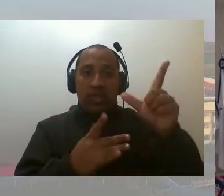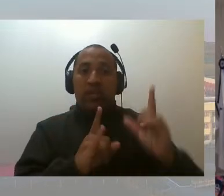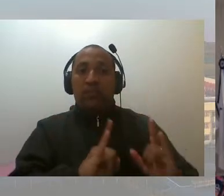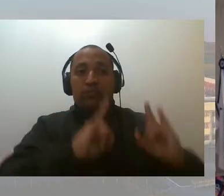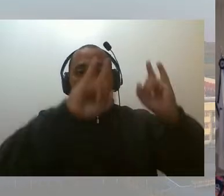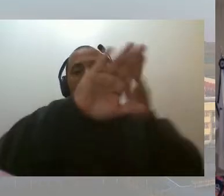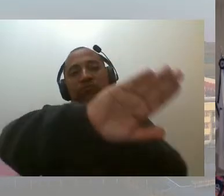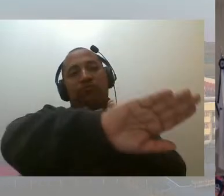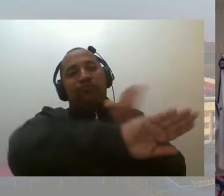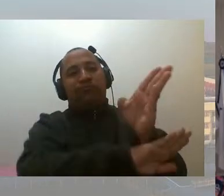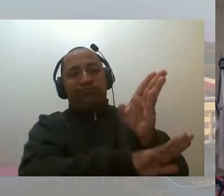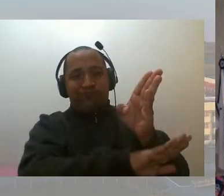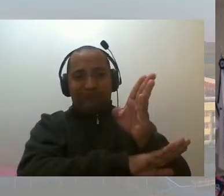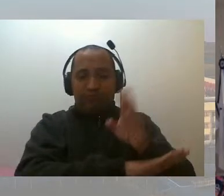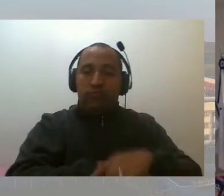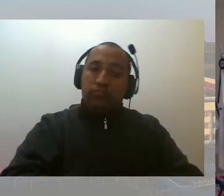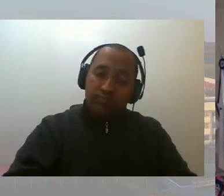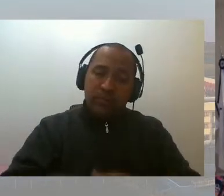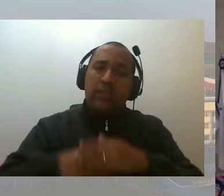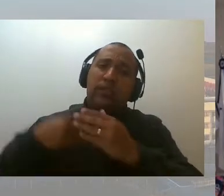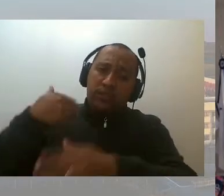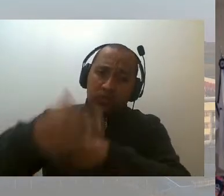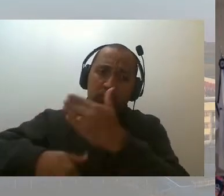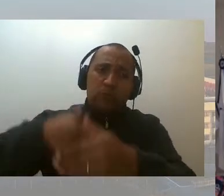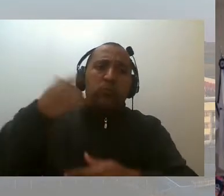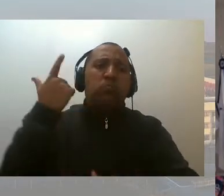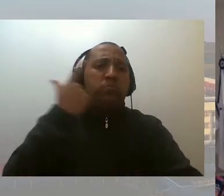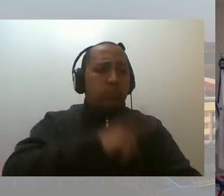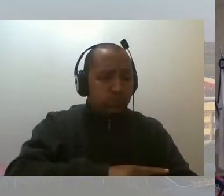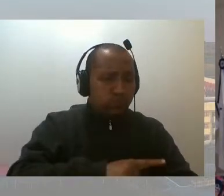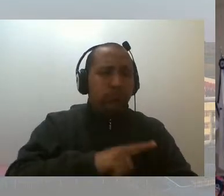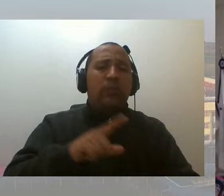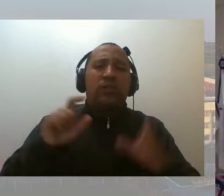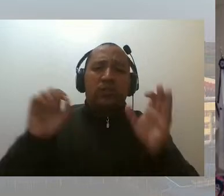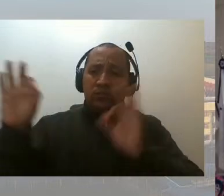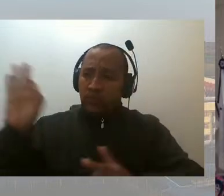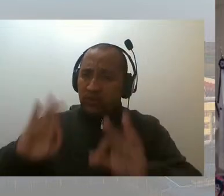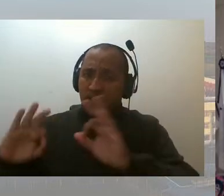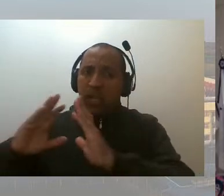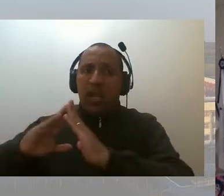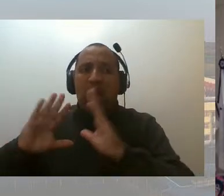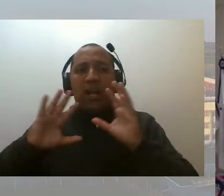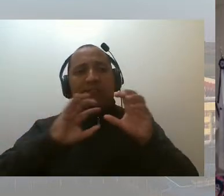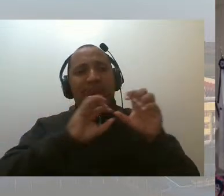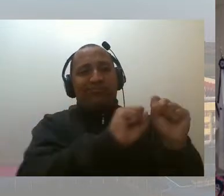E, logo depois, boa parte se efetivou como moradores da casa.